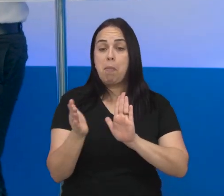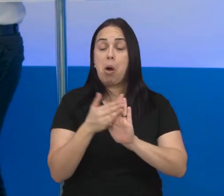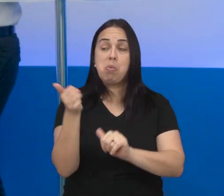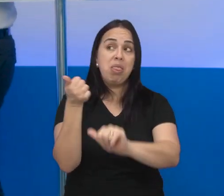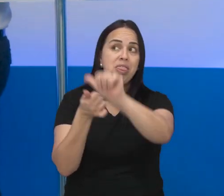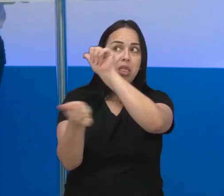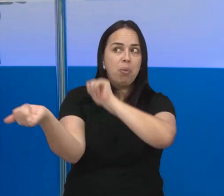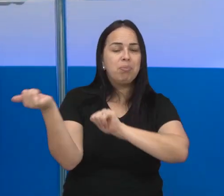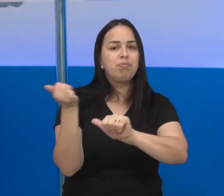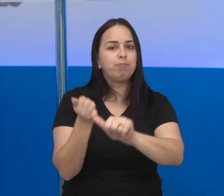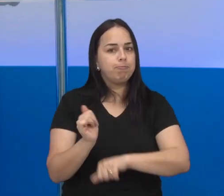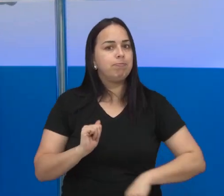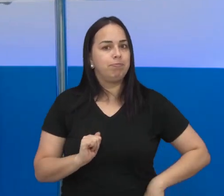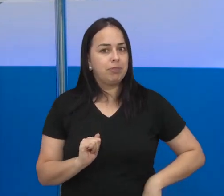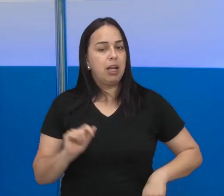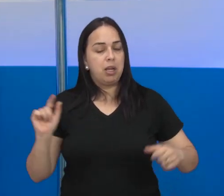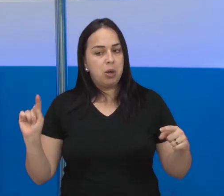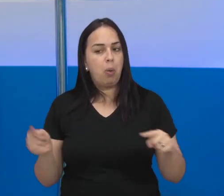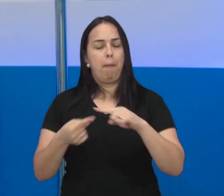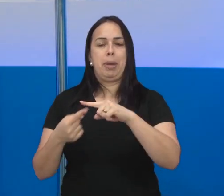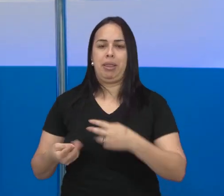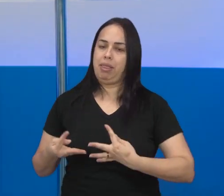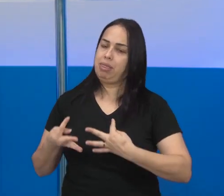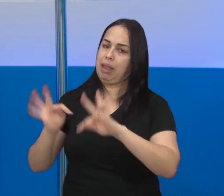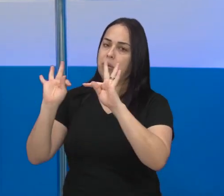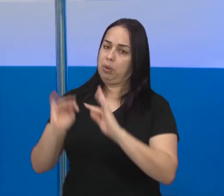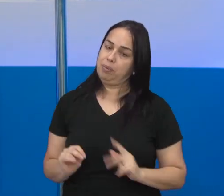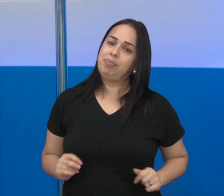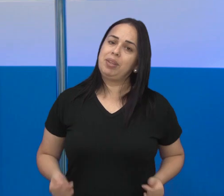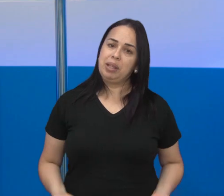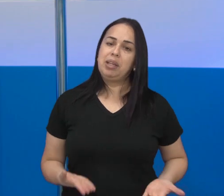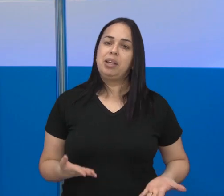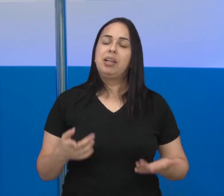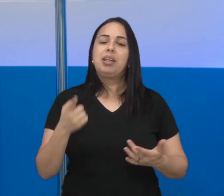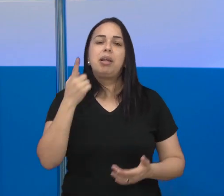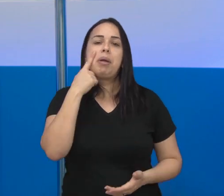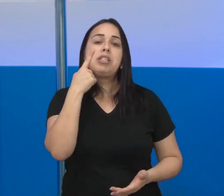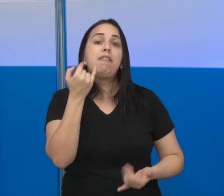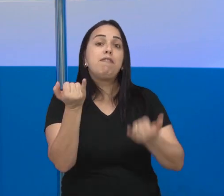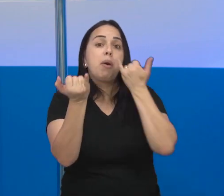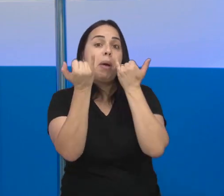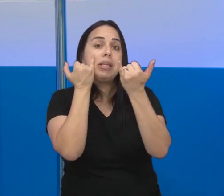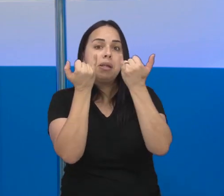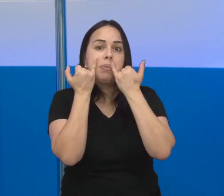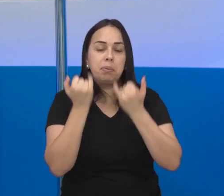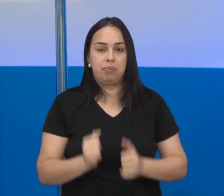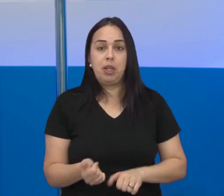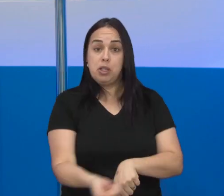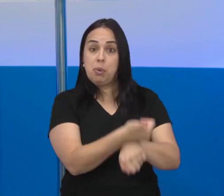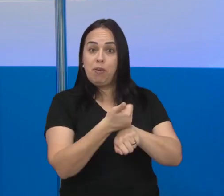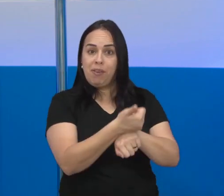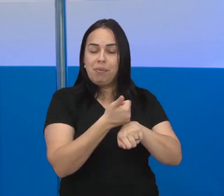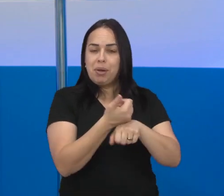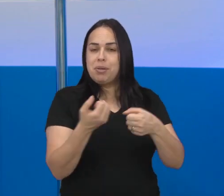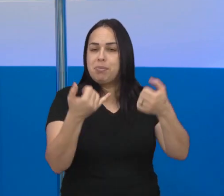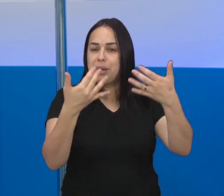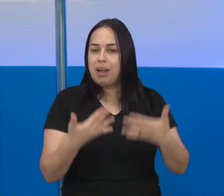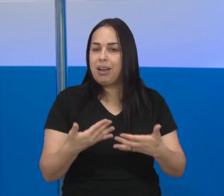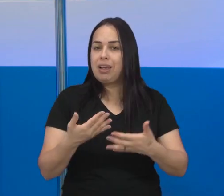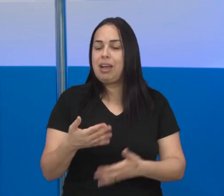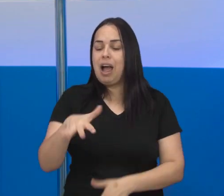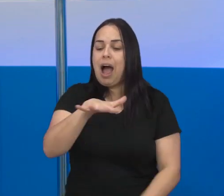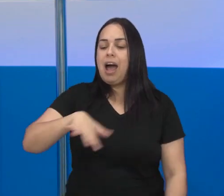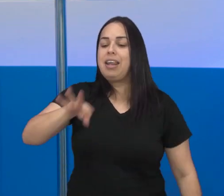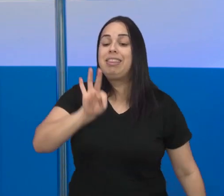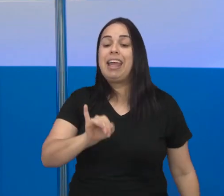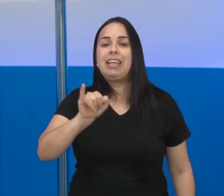proposta de modernização dos semáforos é amparada pela tecnologia. E falando nisso, olha só esse dado. Especialistas apontam que no setor de TI